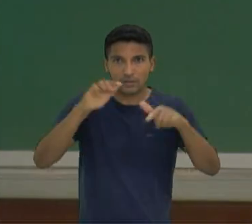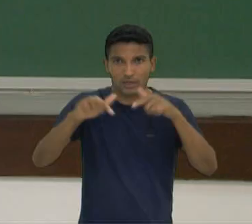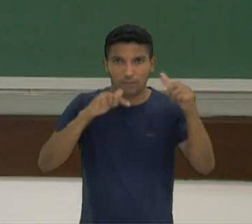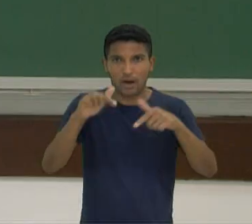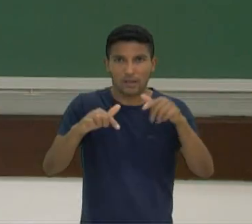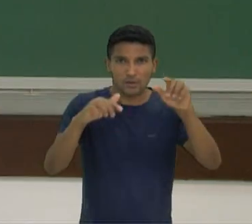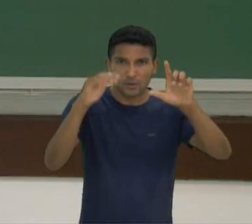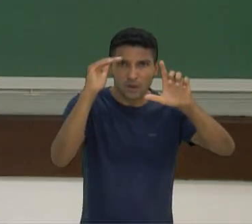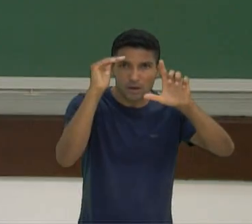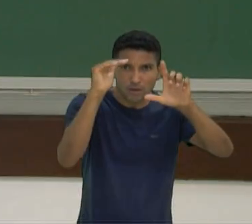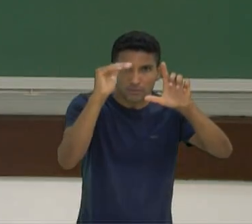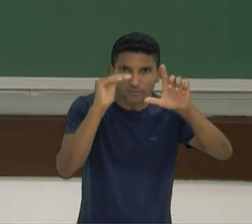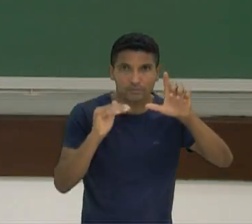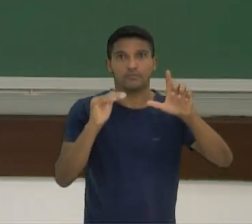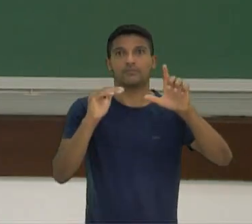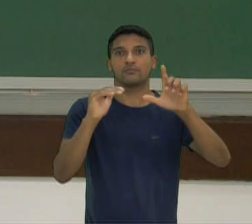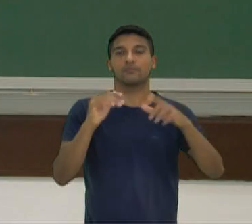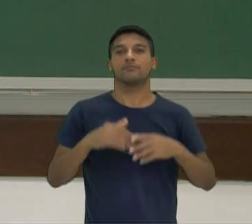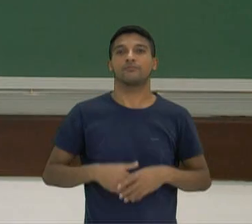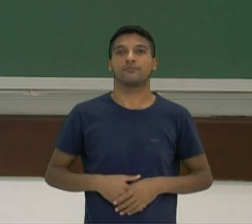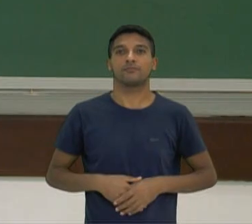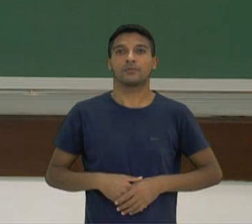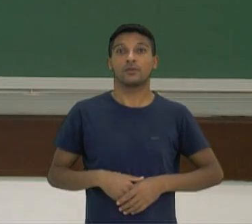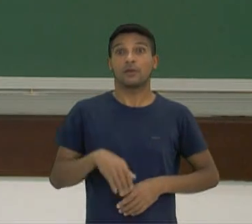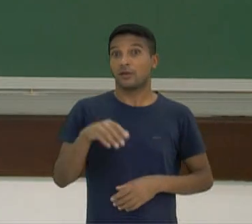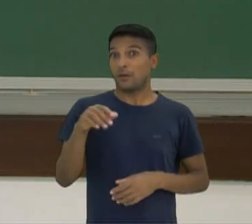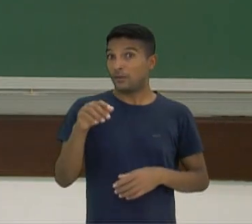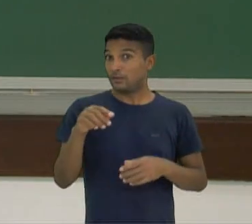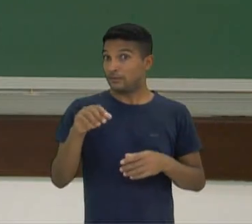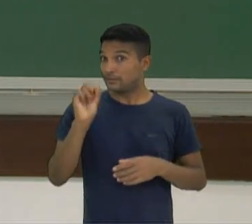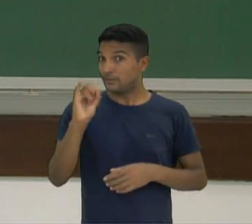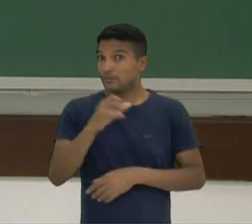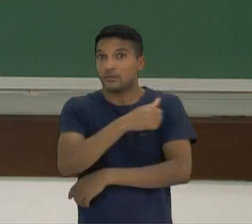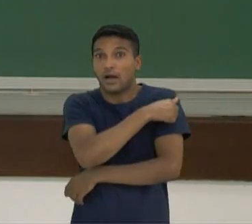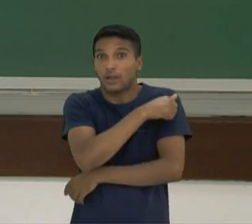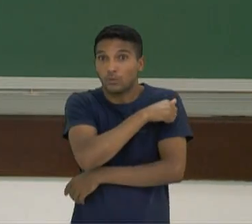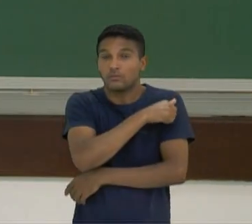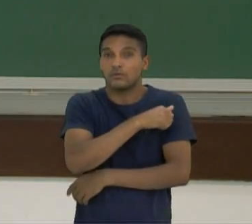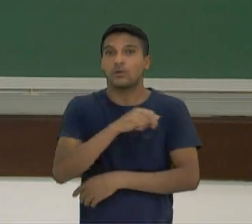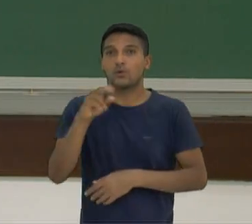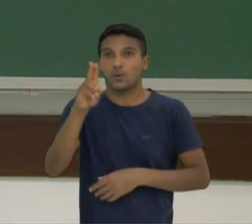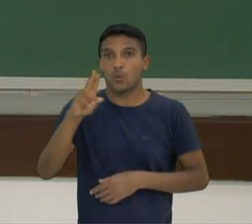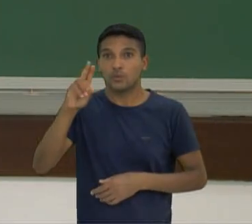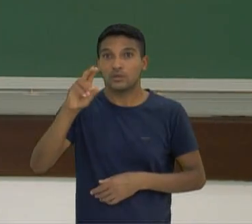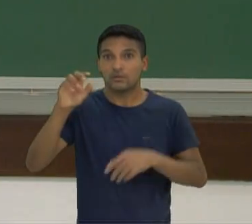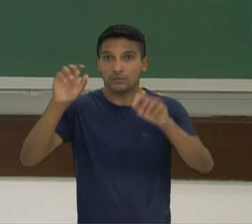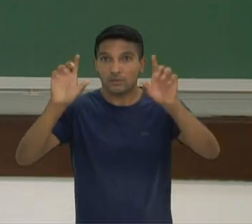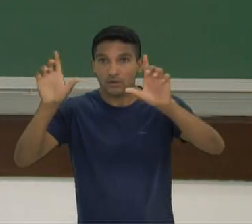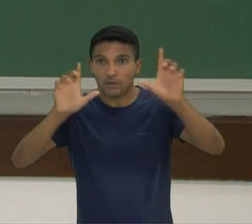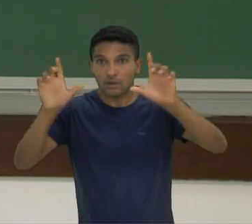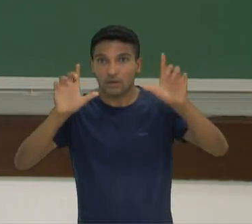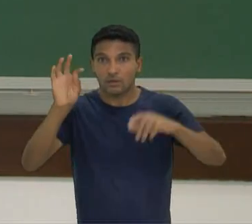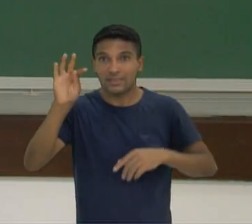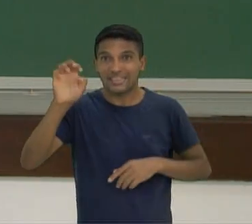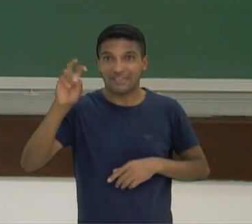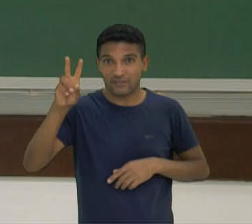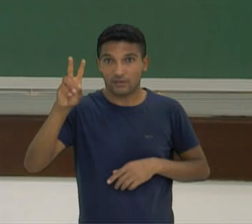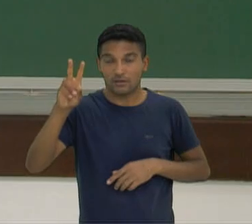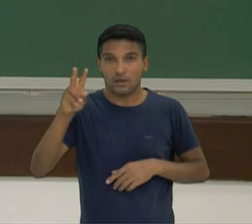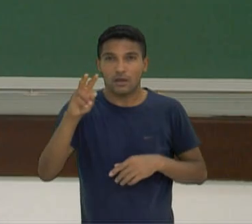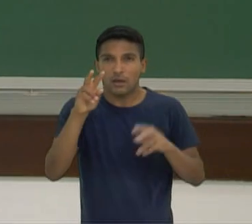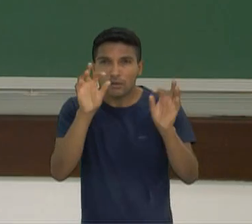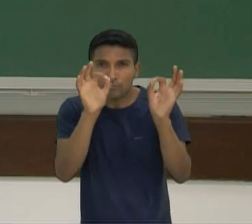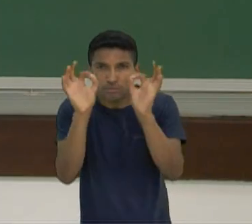Agora, se você utiliza a televisão, mantenha contato com o seu colégio. Você manteve esse contato quase